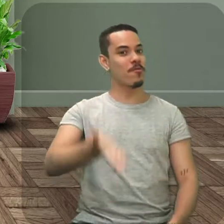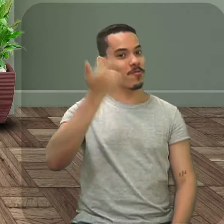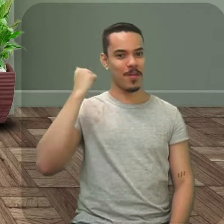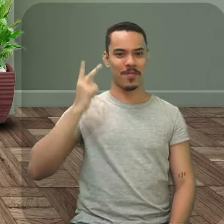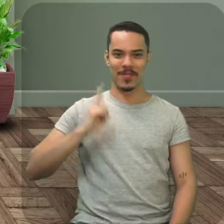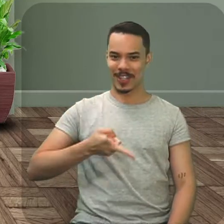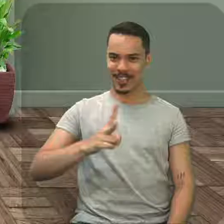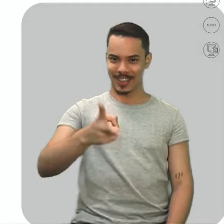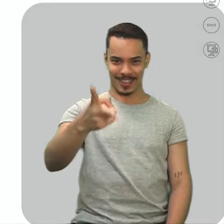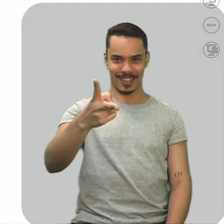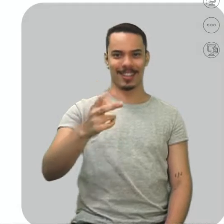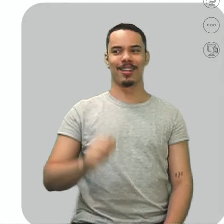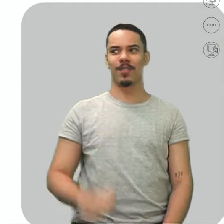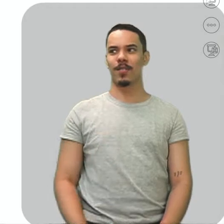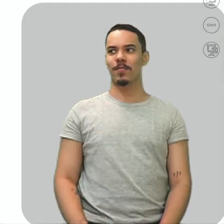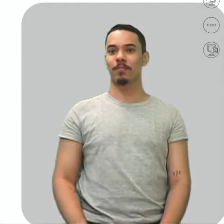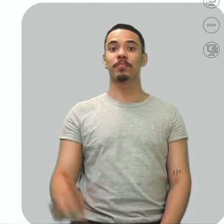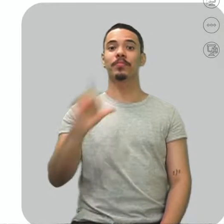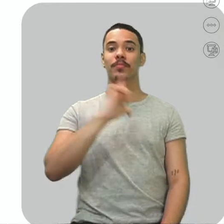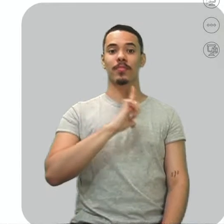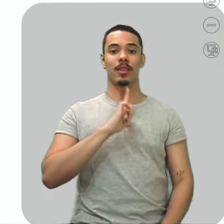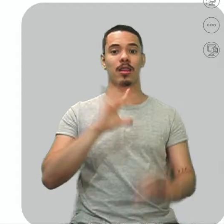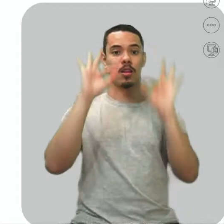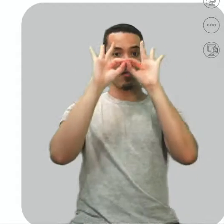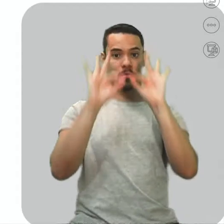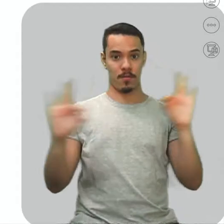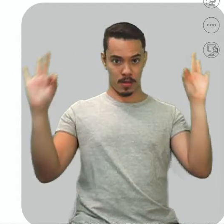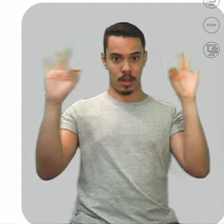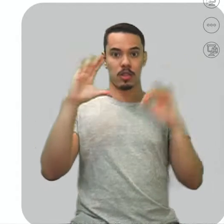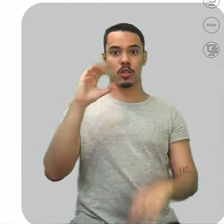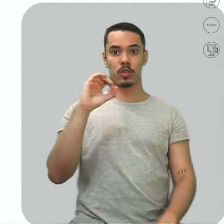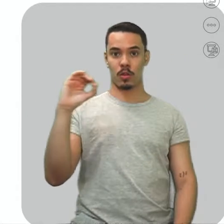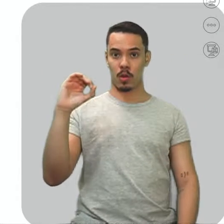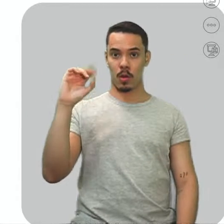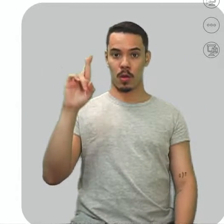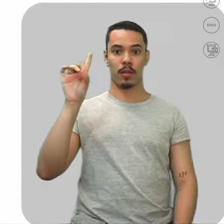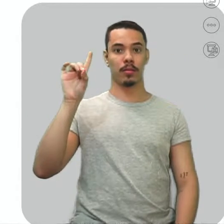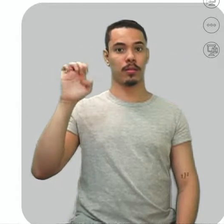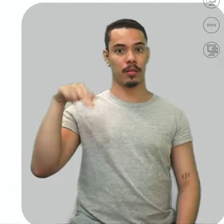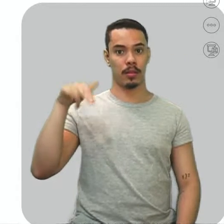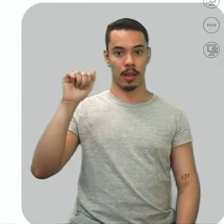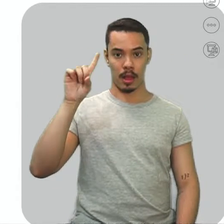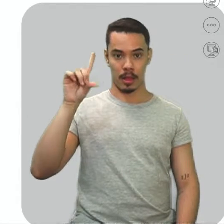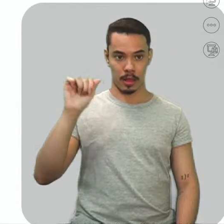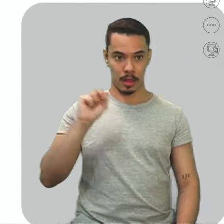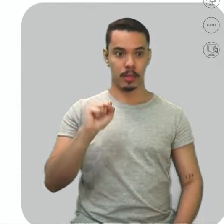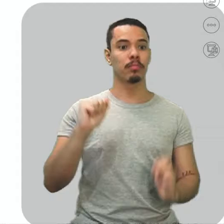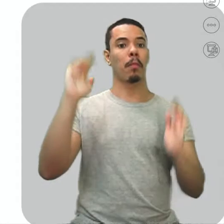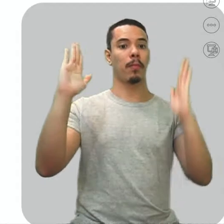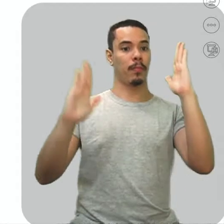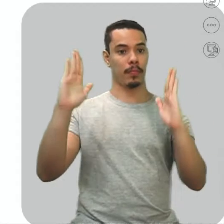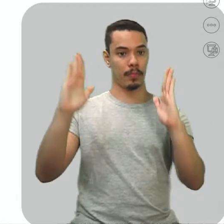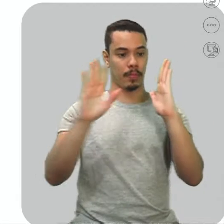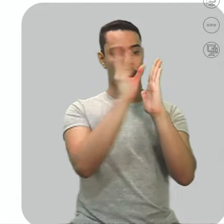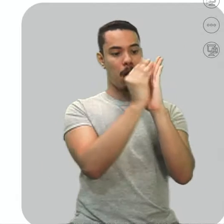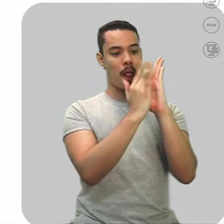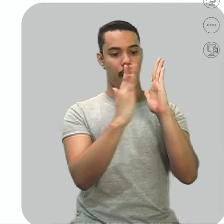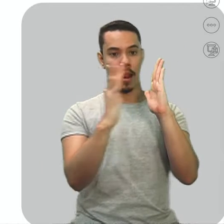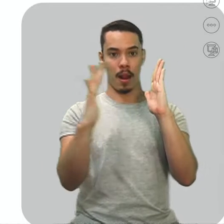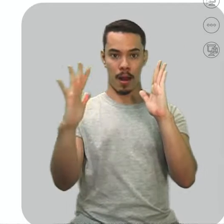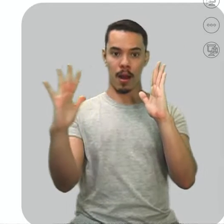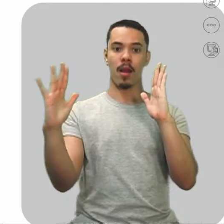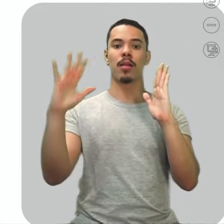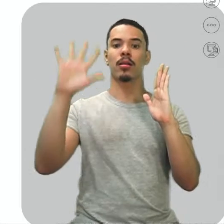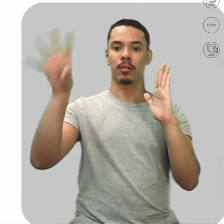sequência aqui aí eu tenho as orações coordenadas né Período composto por